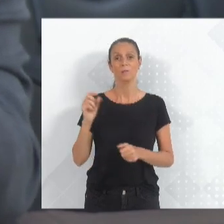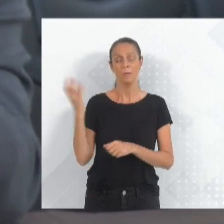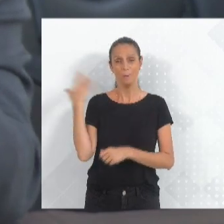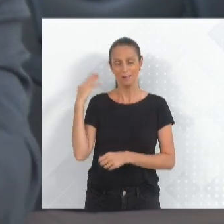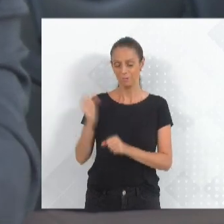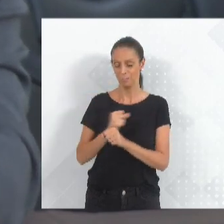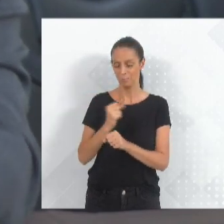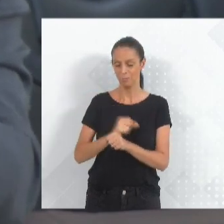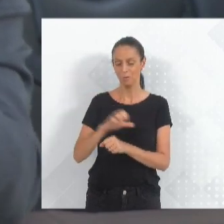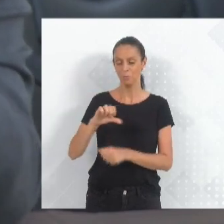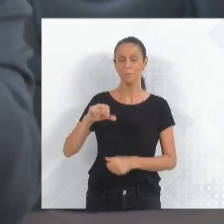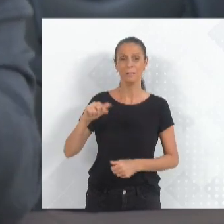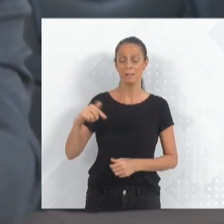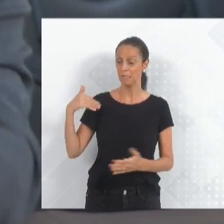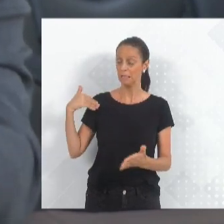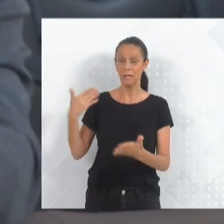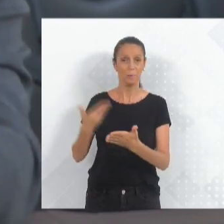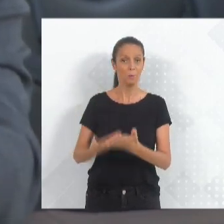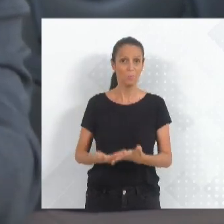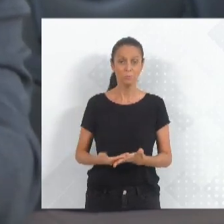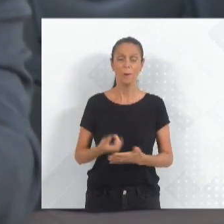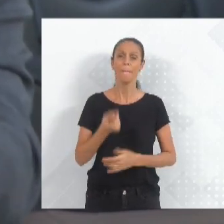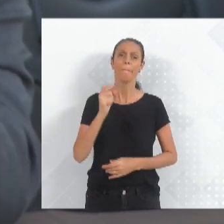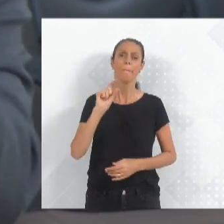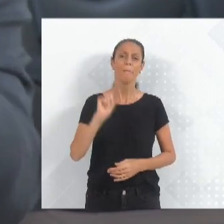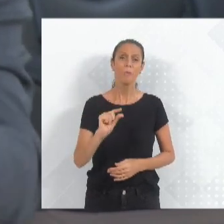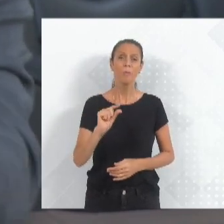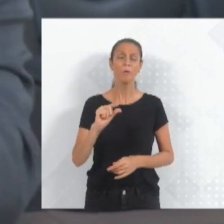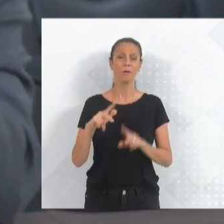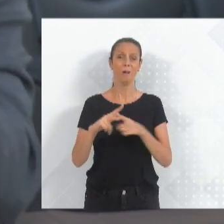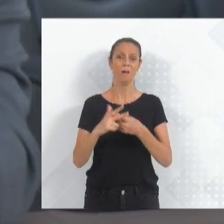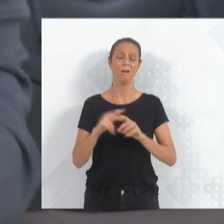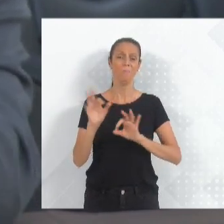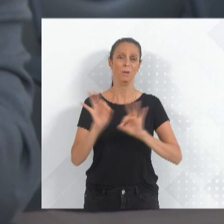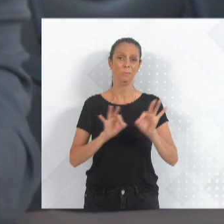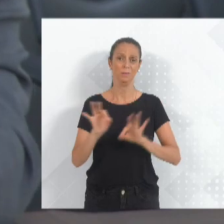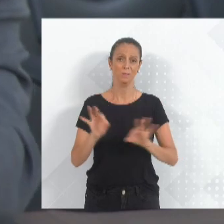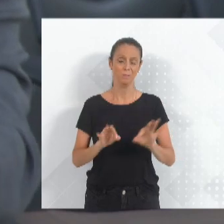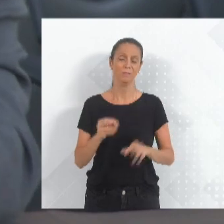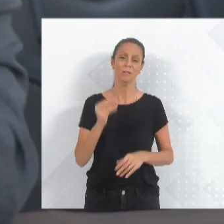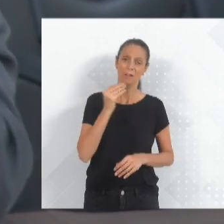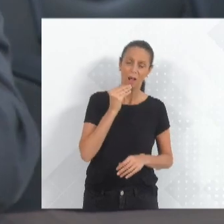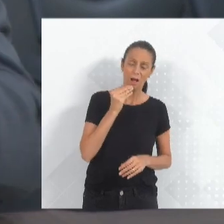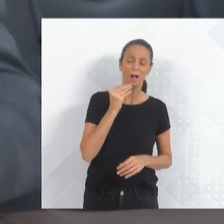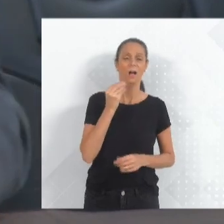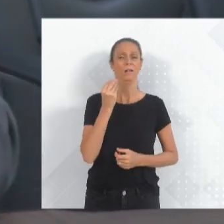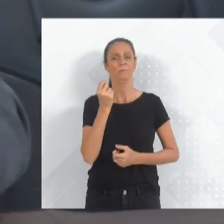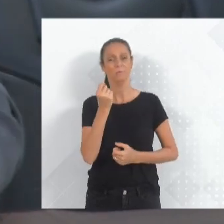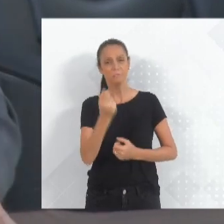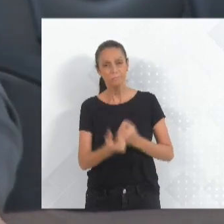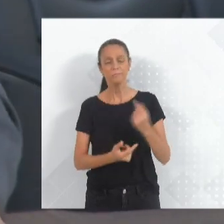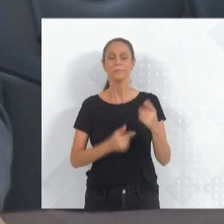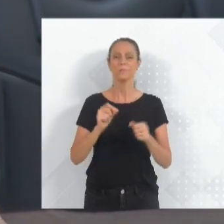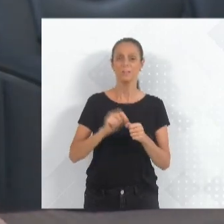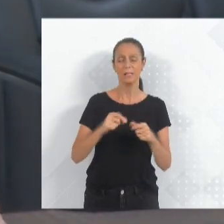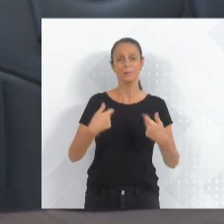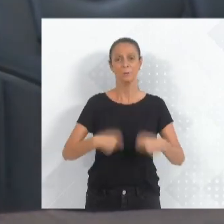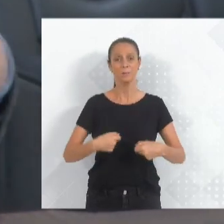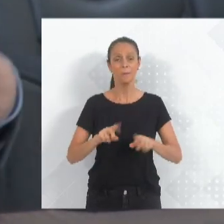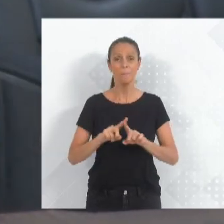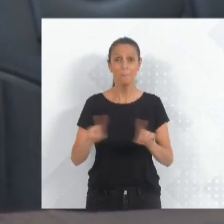97. E de lá para cá, pouca manutenção foi feita, enfim, manutenções corretivas necessárias, mas nós chegamos num ponto de